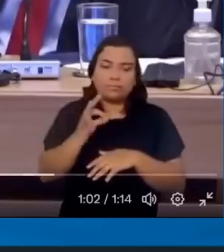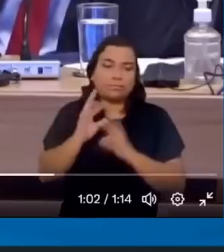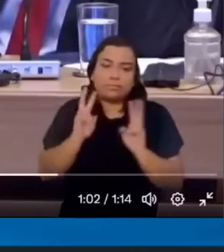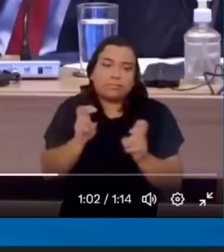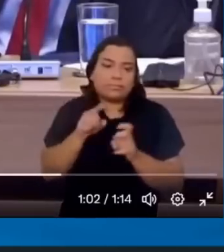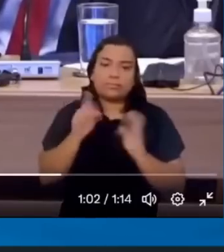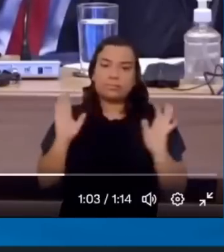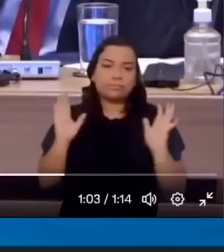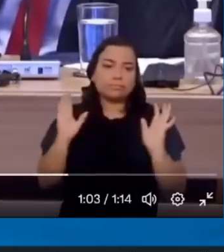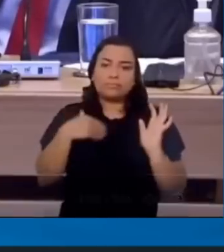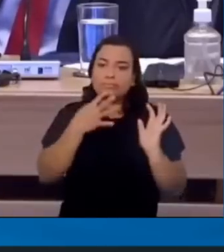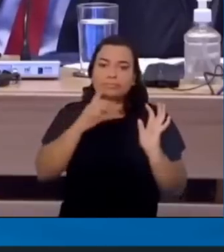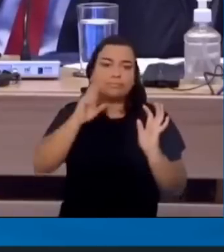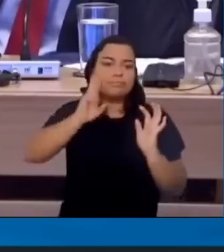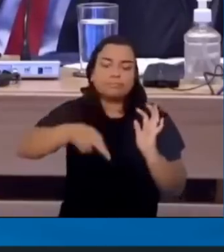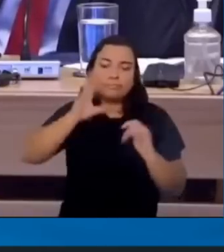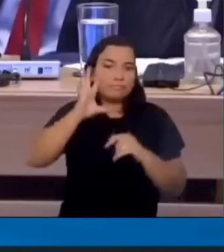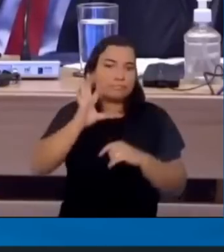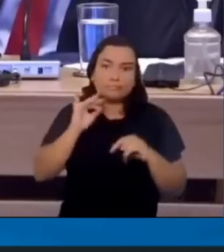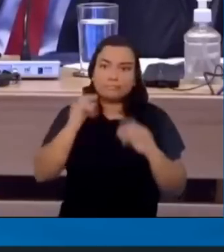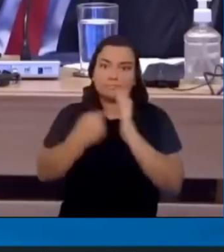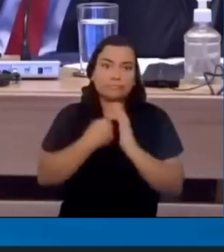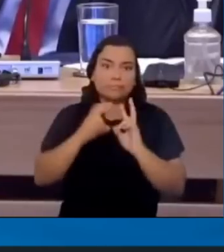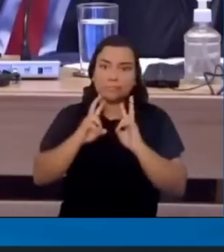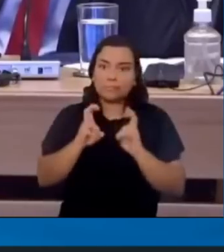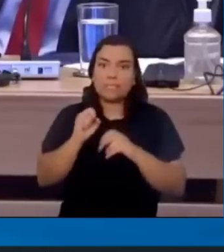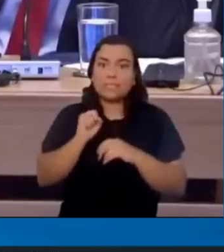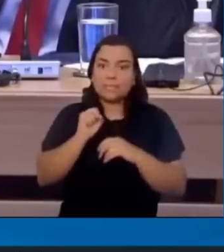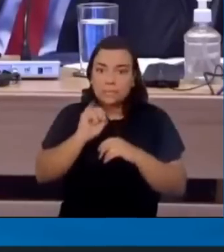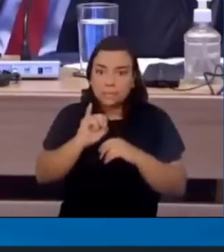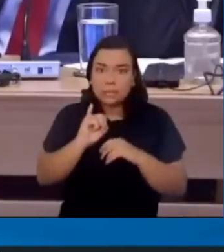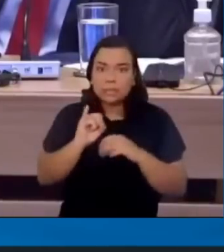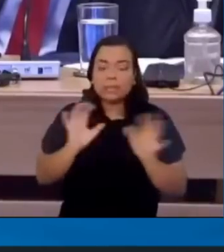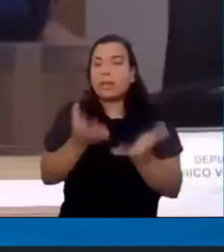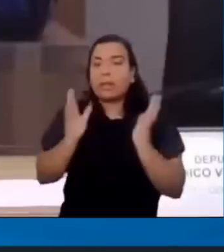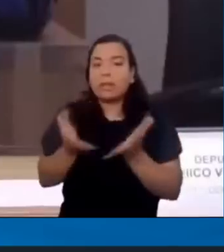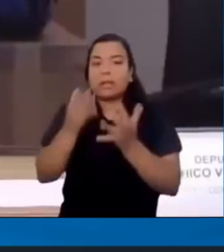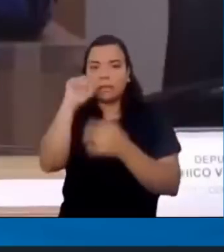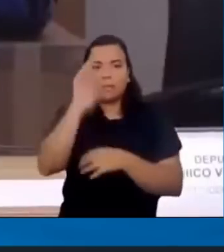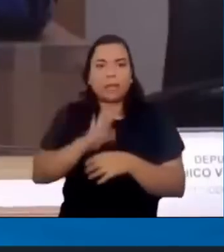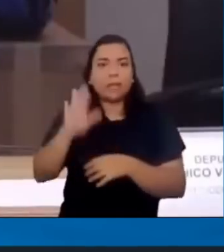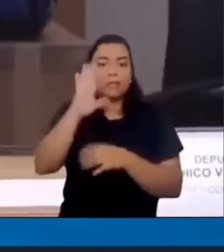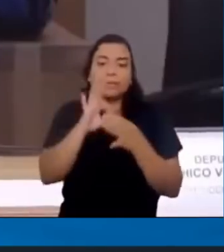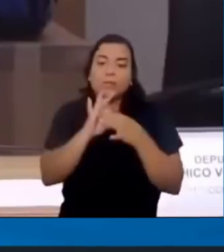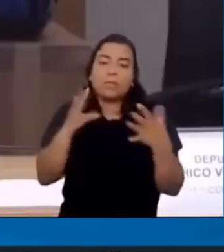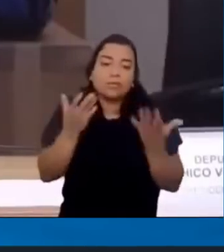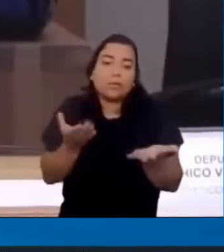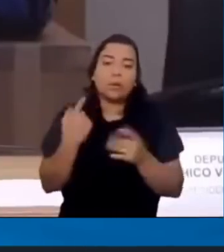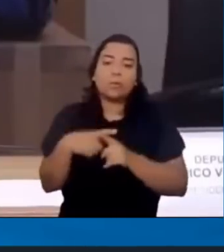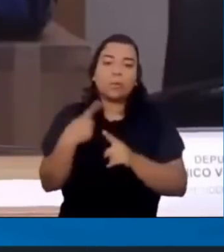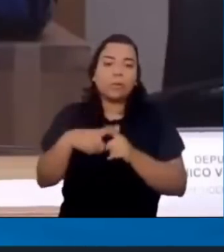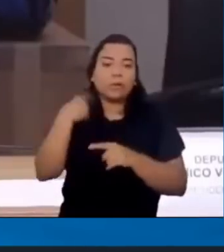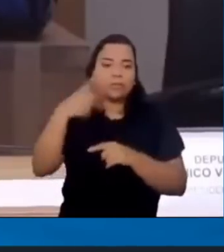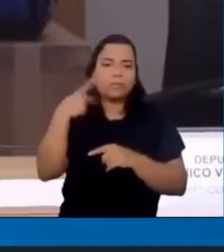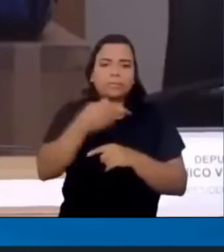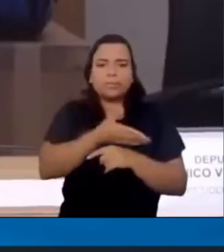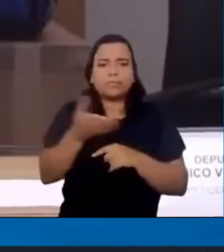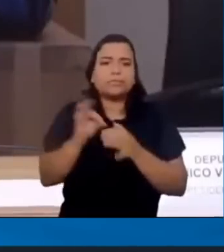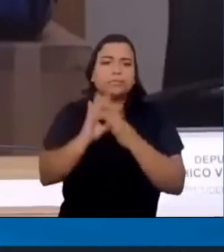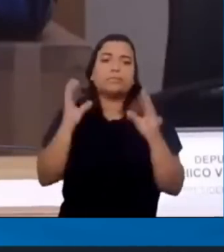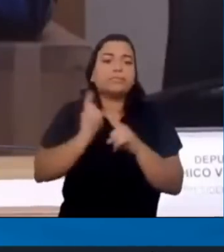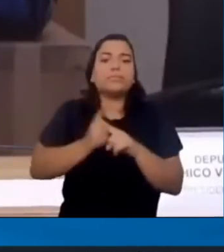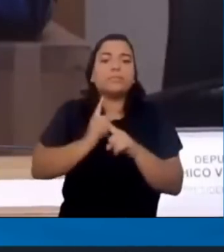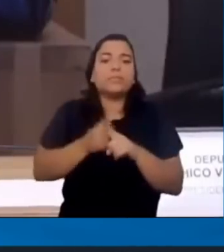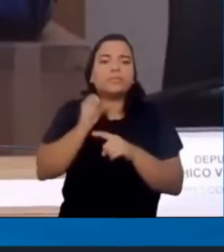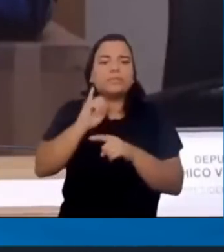pergunta. Então, se deixar estimular as pessoas do Brasil inteiro, por que os parlamentares o deixaram? Se eles podiam impedir esse tipo de informação? Eu